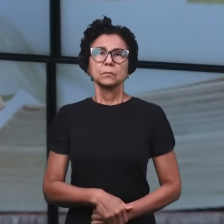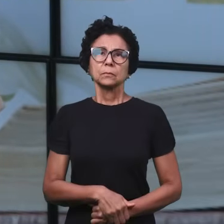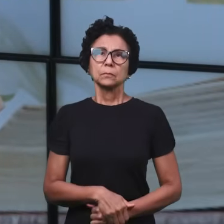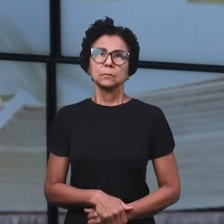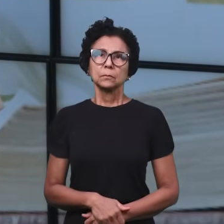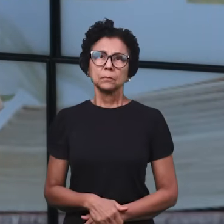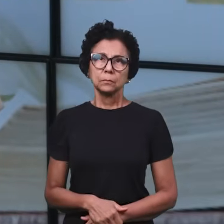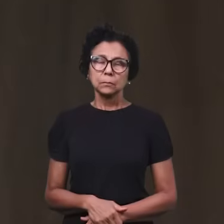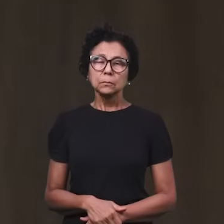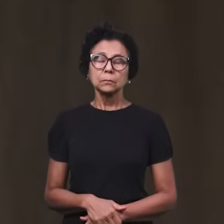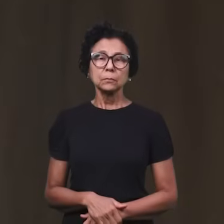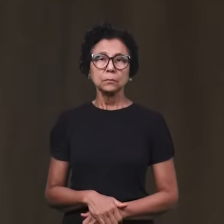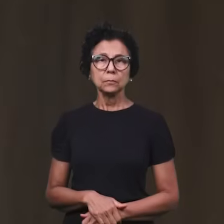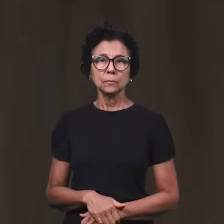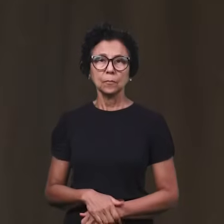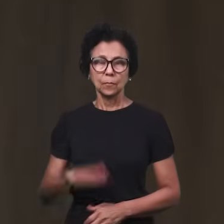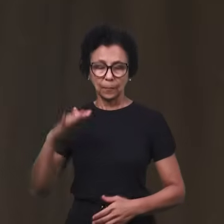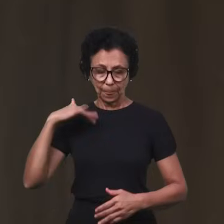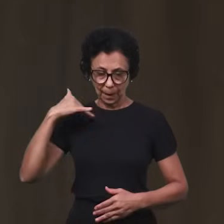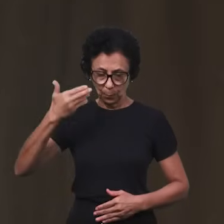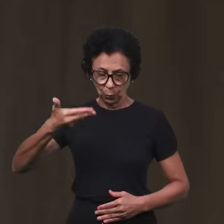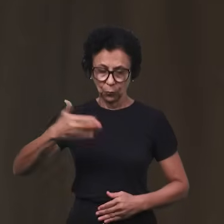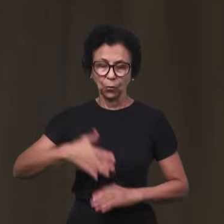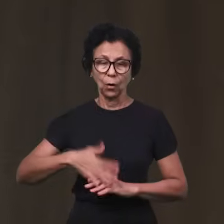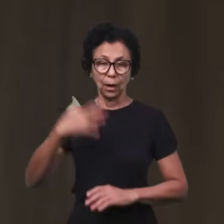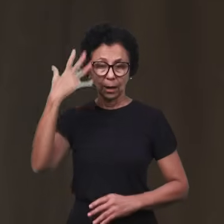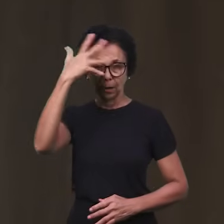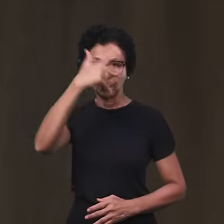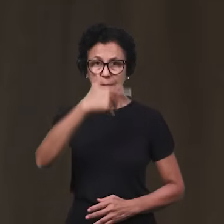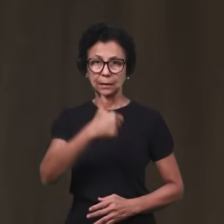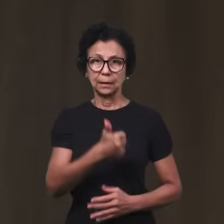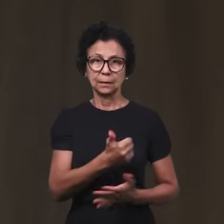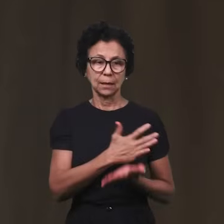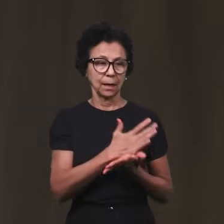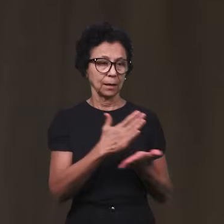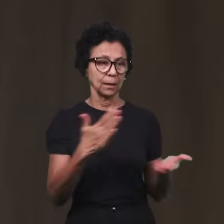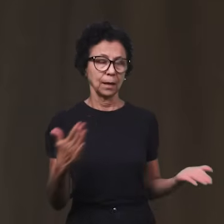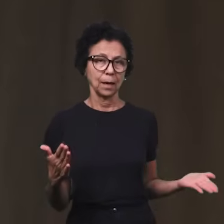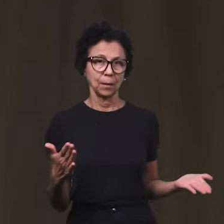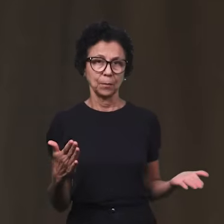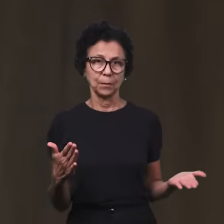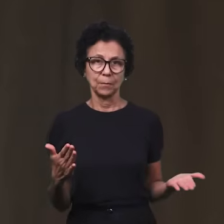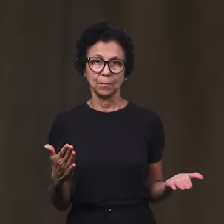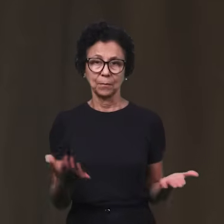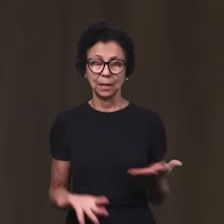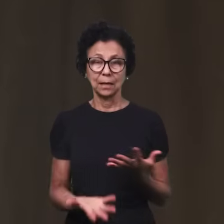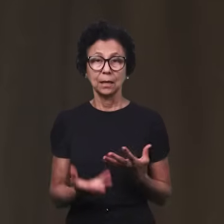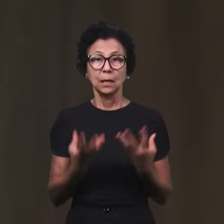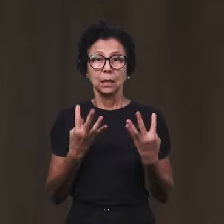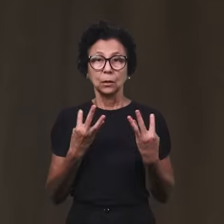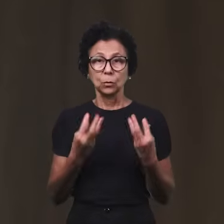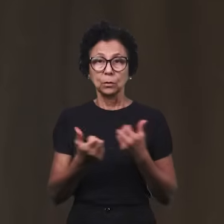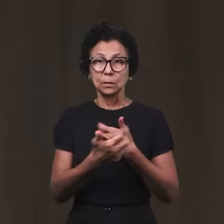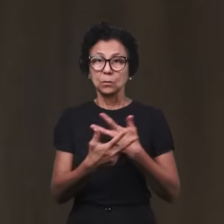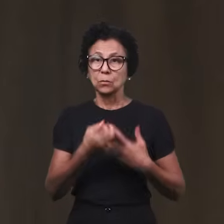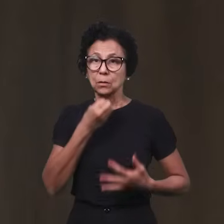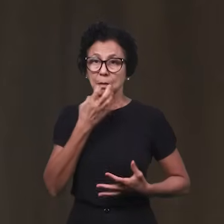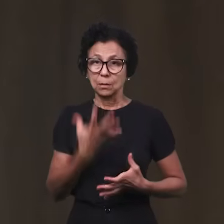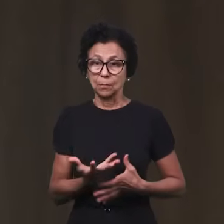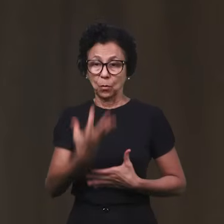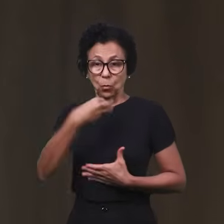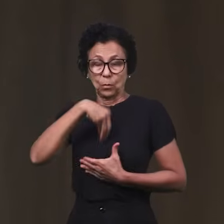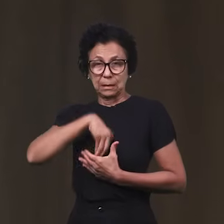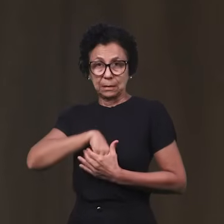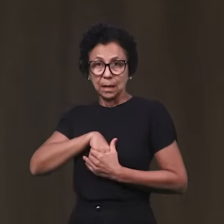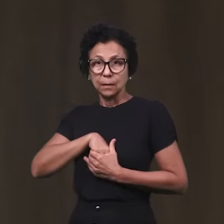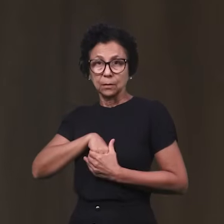né, a beleza exterior, ela é corruptível, ela acaba. Mas a beleza interior, daquilo que o Espírito